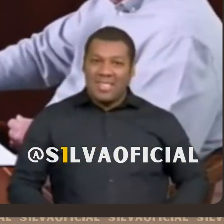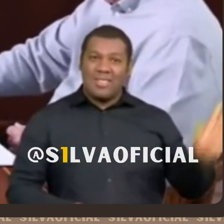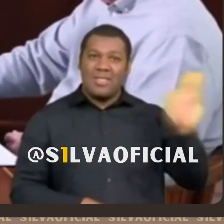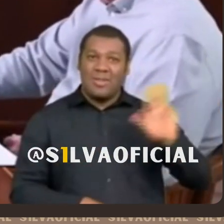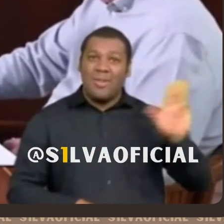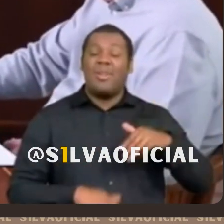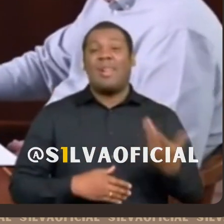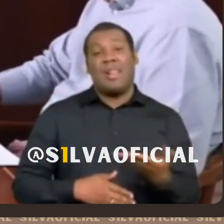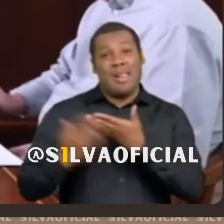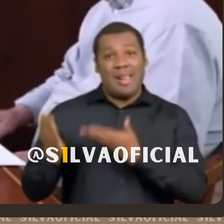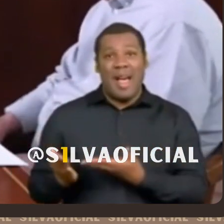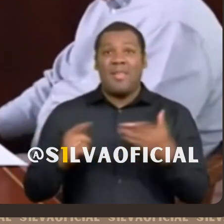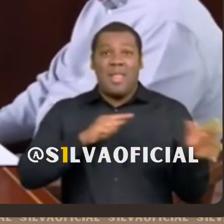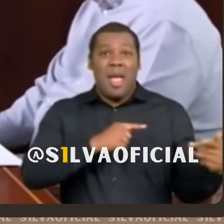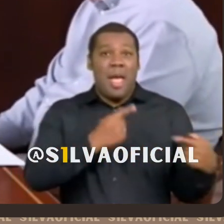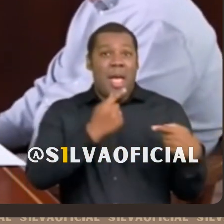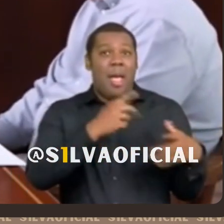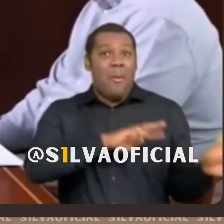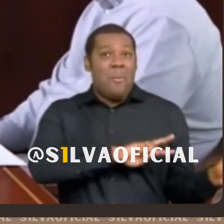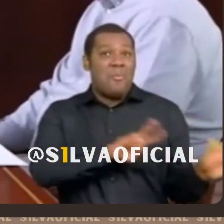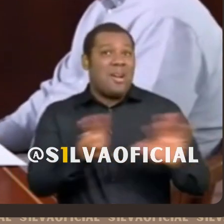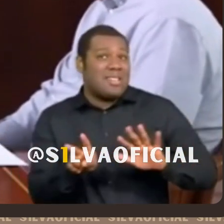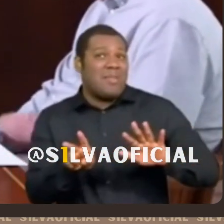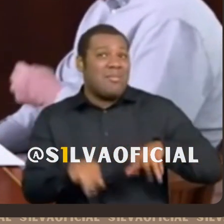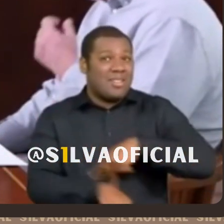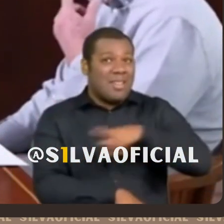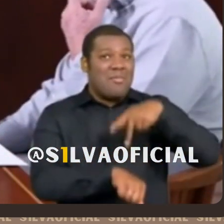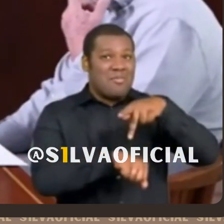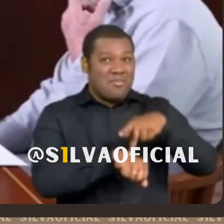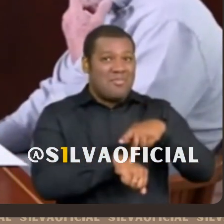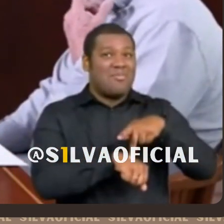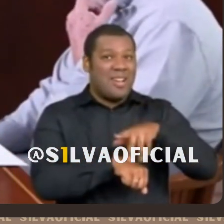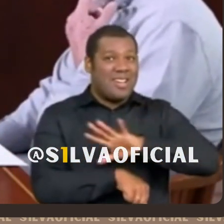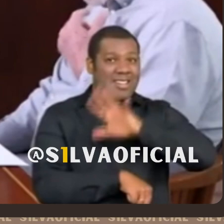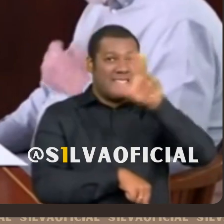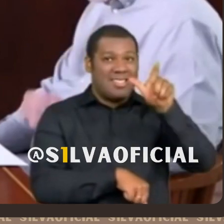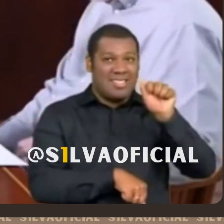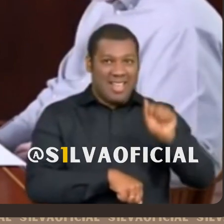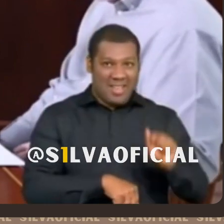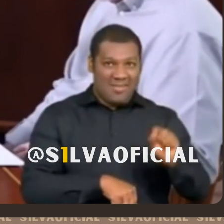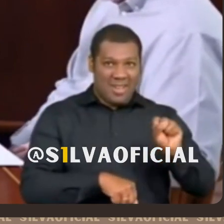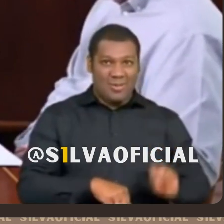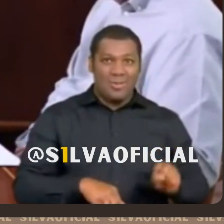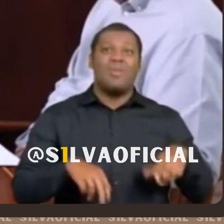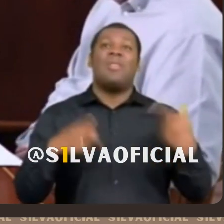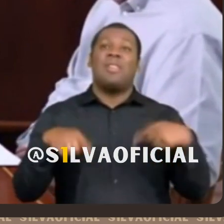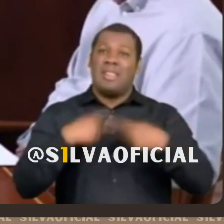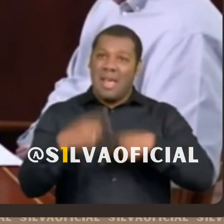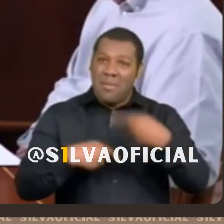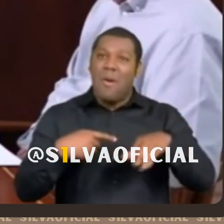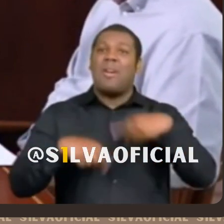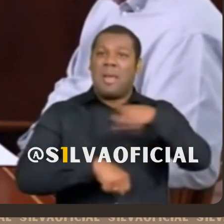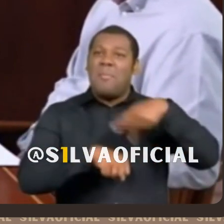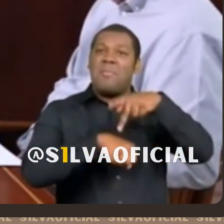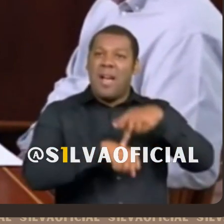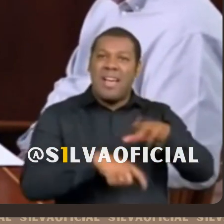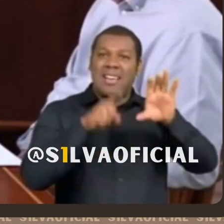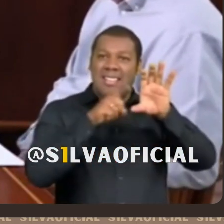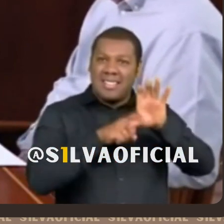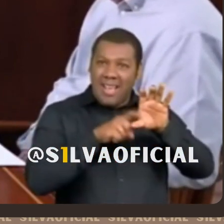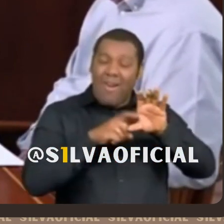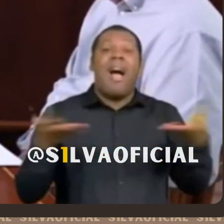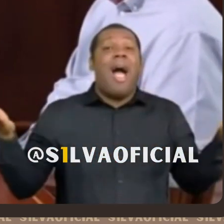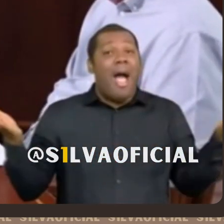Uma semana muito, muito boa, né? Uma reunião do BRICS na África do Sul, depois Angola, São Tomé e Príncipe, mas voltamos para o Brasil. Eu queria te